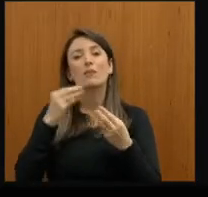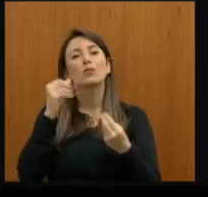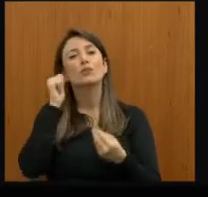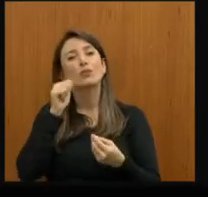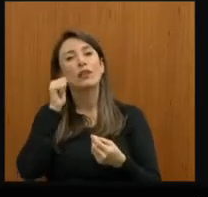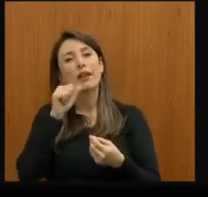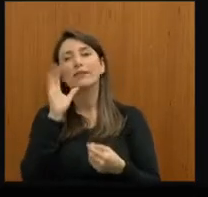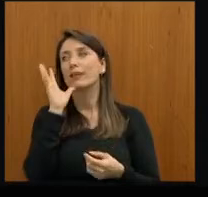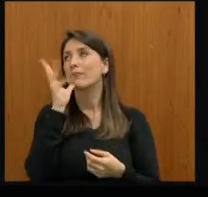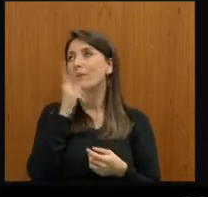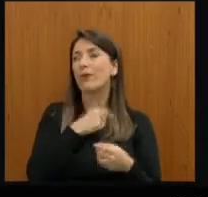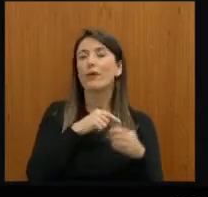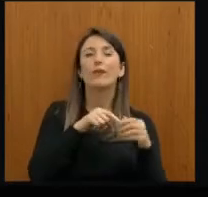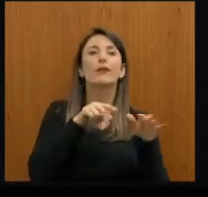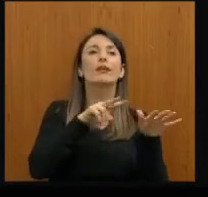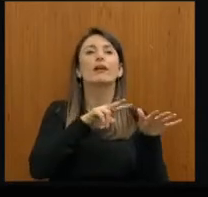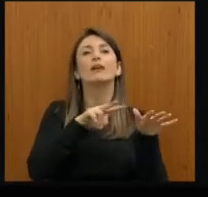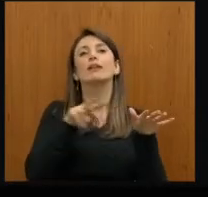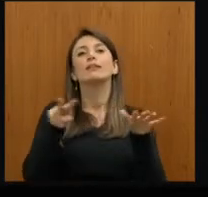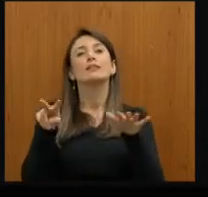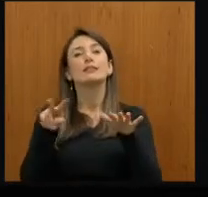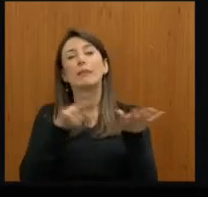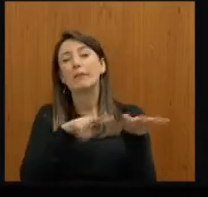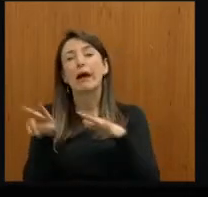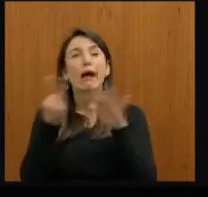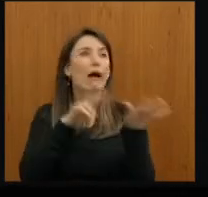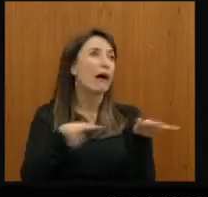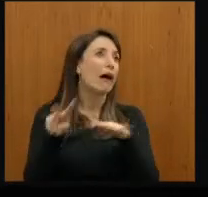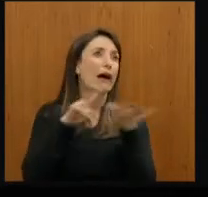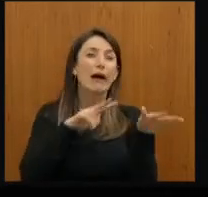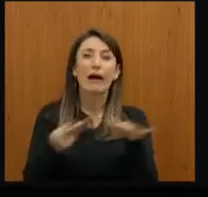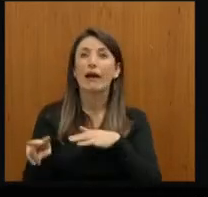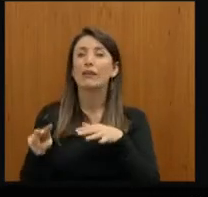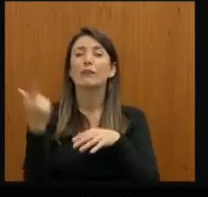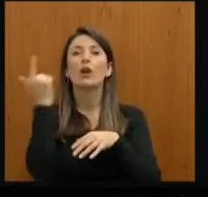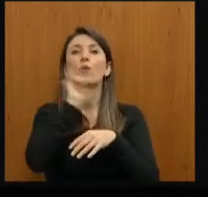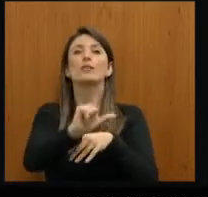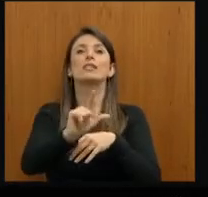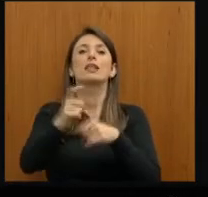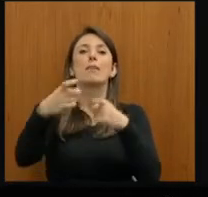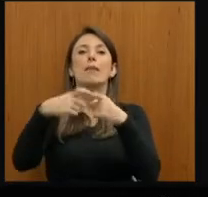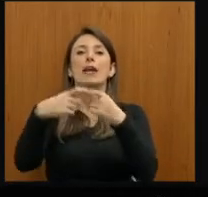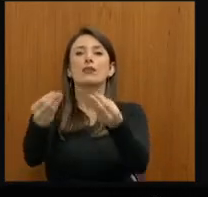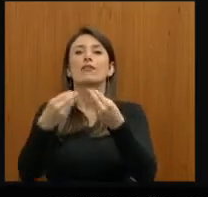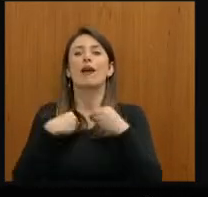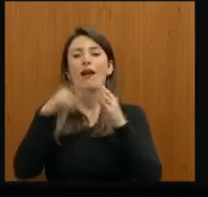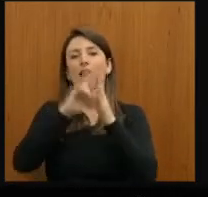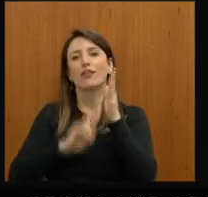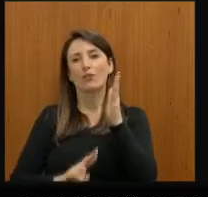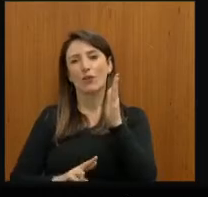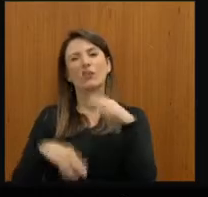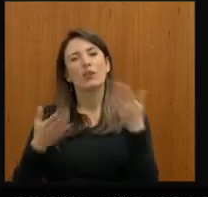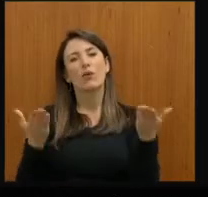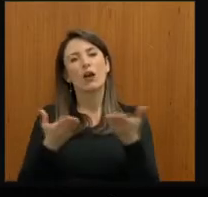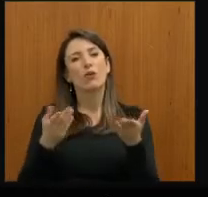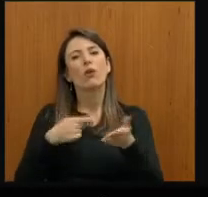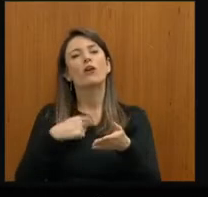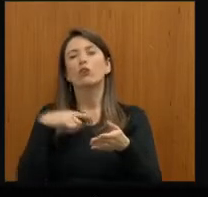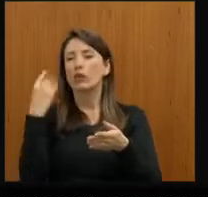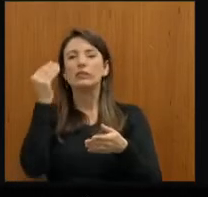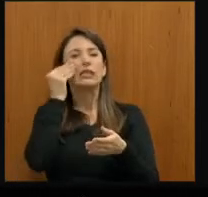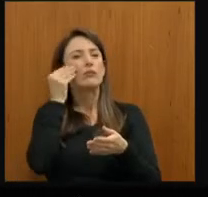Profissionais de Saúde que simplesmente não não fornecem falar com ele né então pode passar por favor